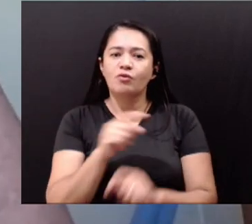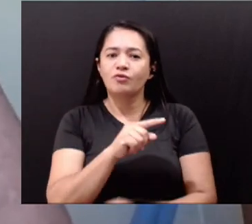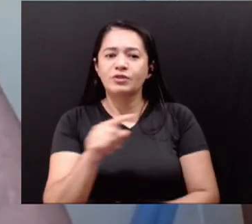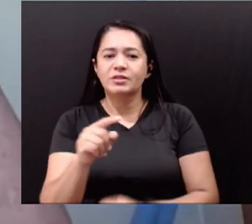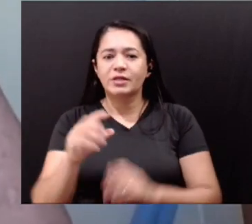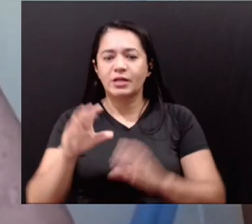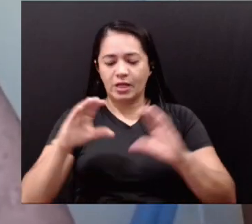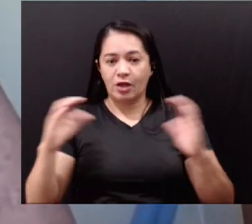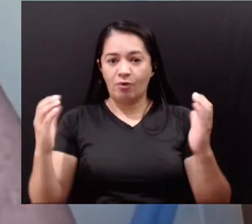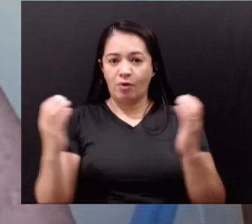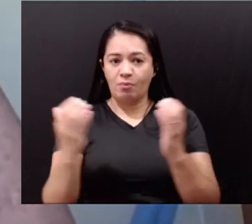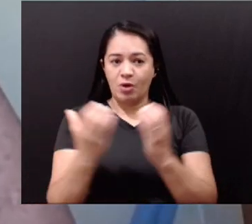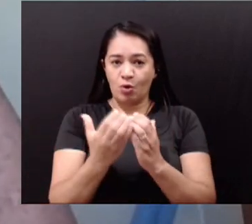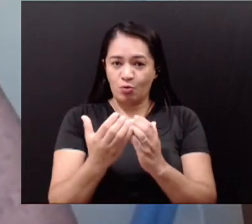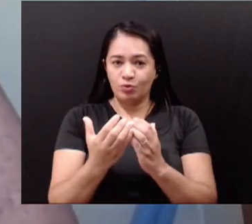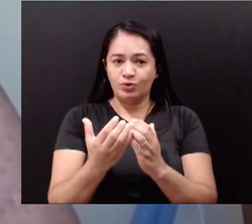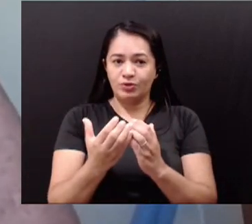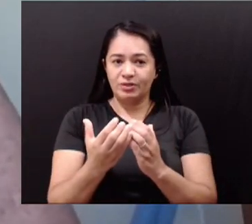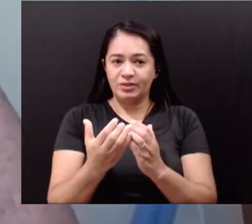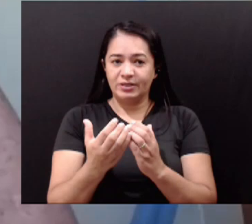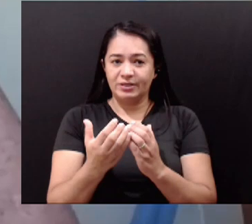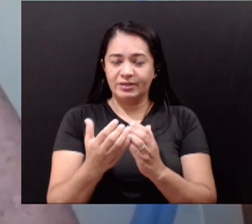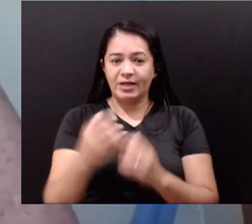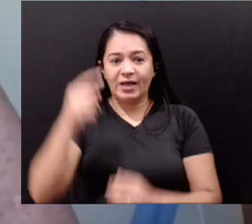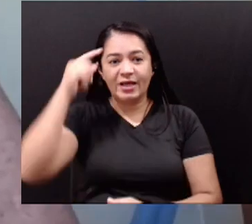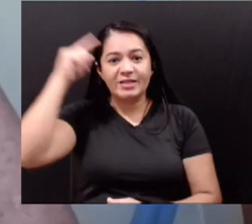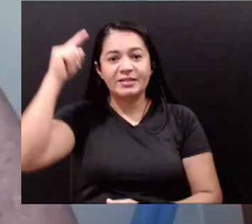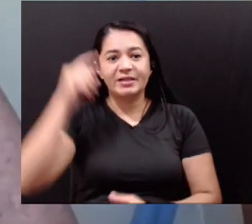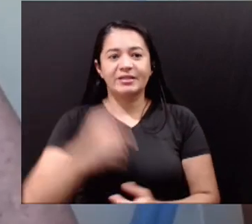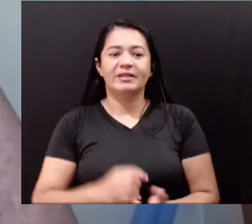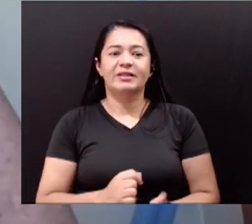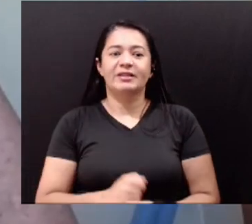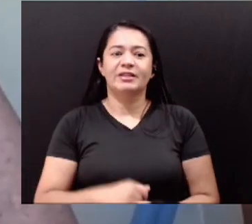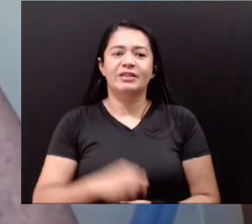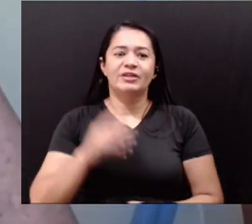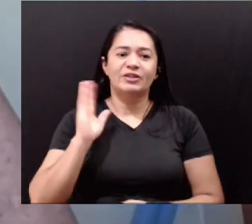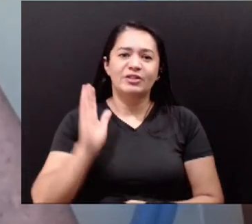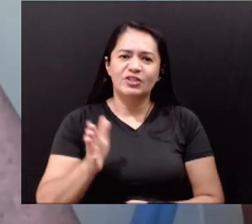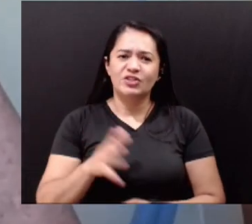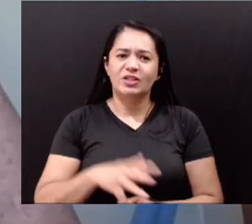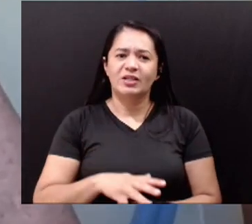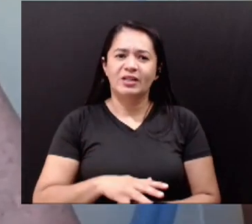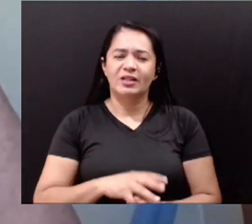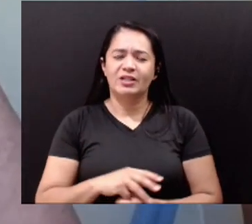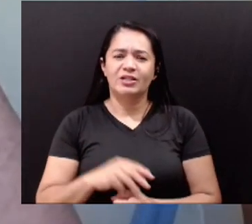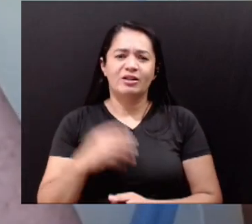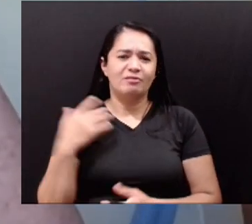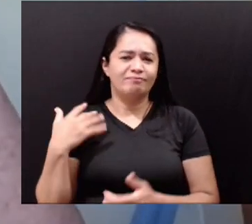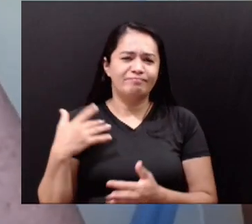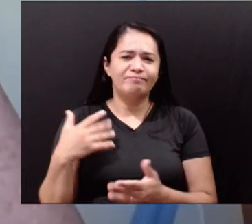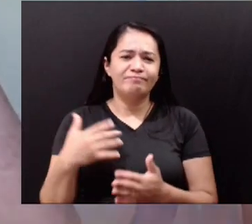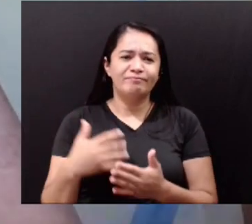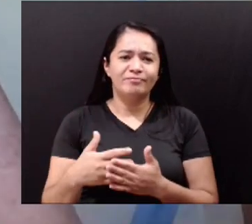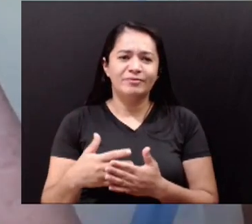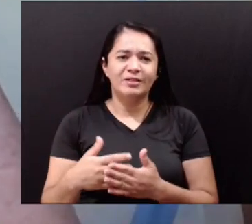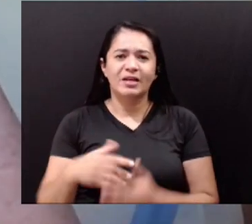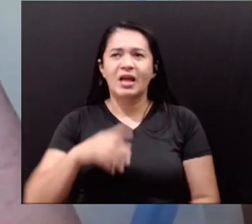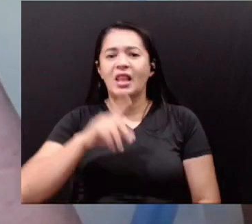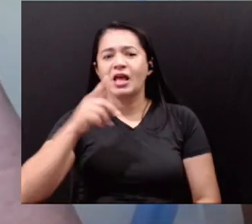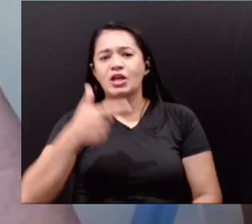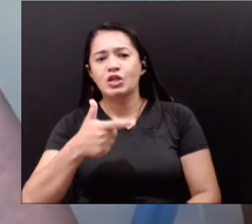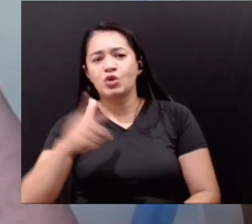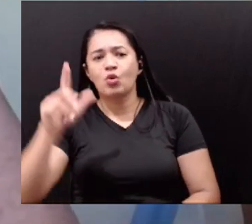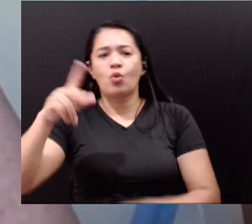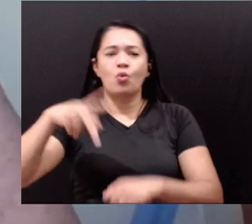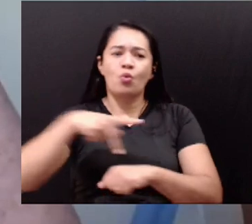intencional. Essa ideia já está difundida há muito tempo na Dinamarca, Estados